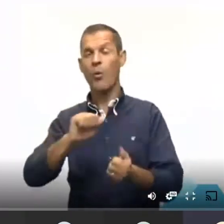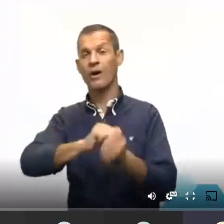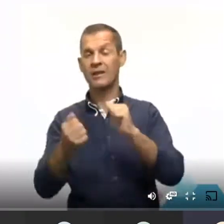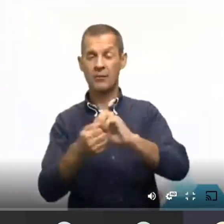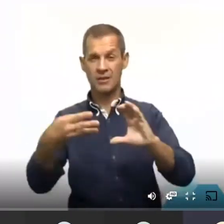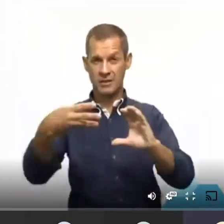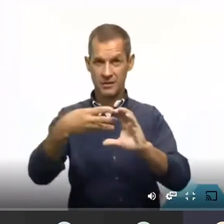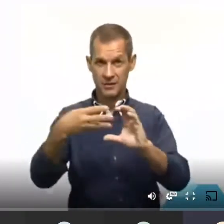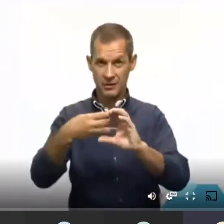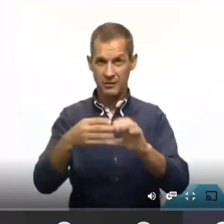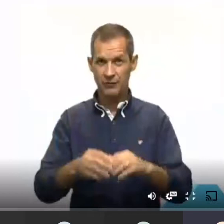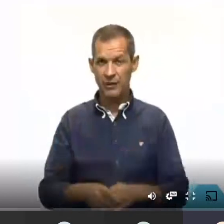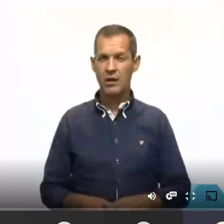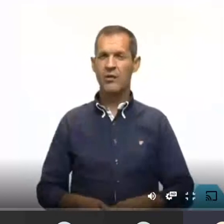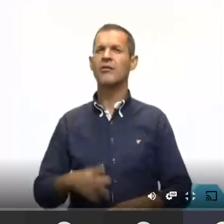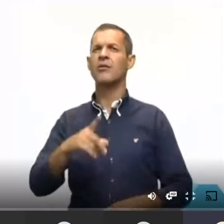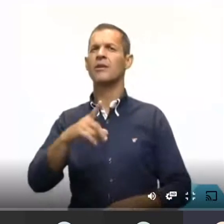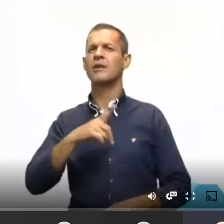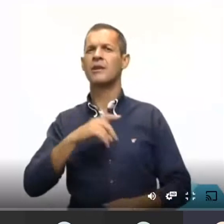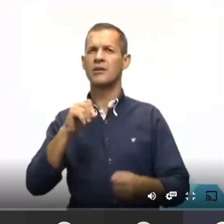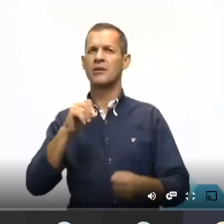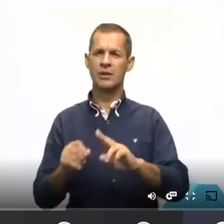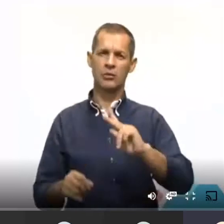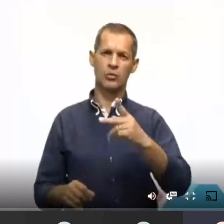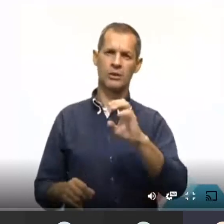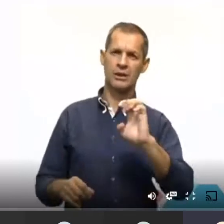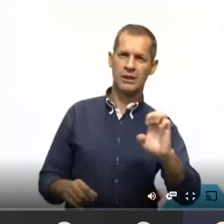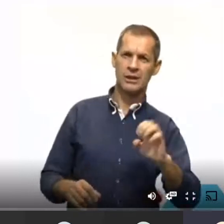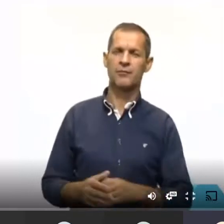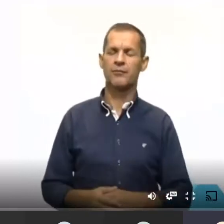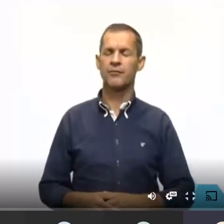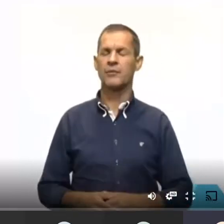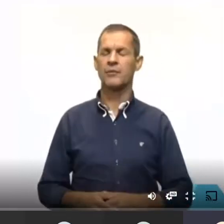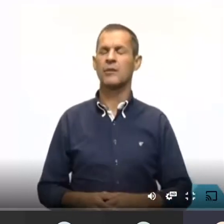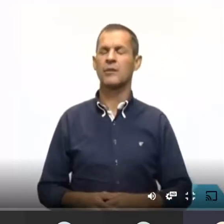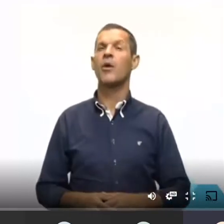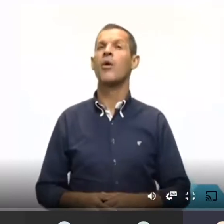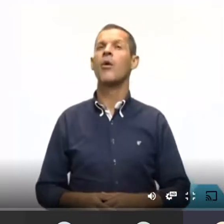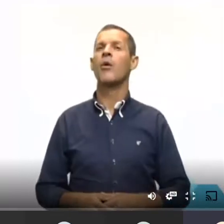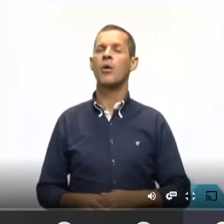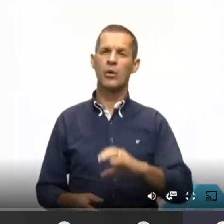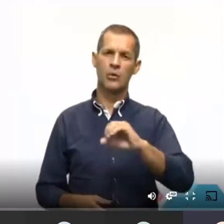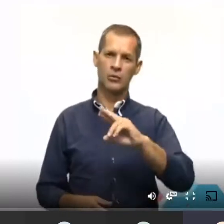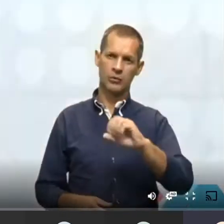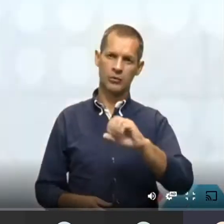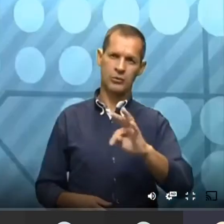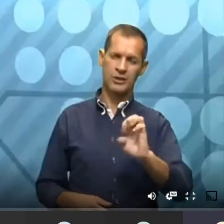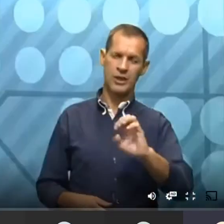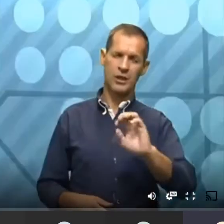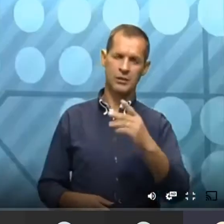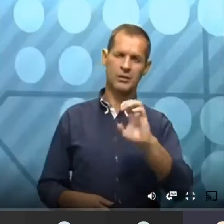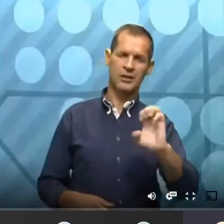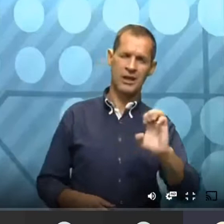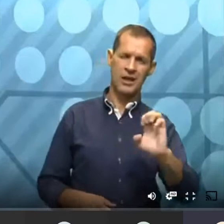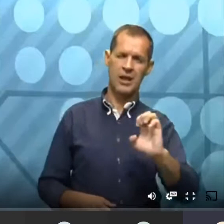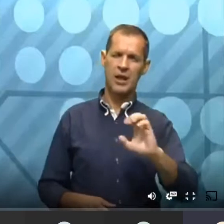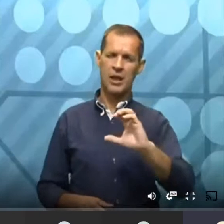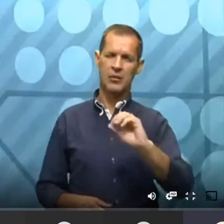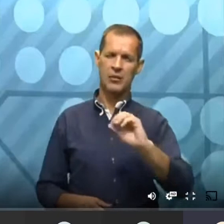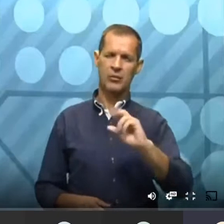ou adaptações celulares, coradas por HE, né? O corante HE, ele é um